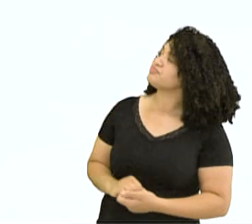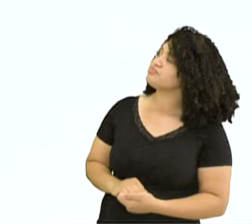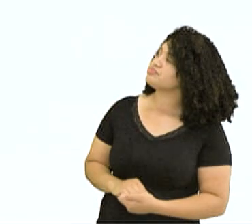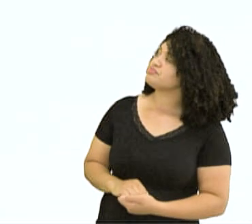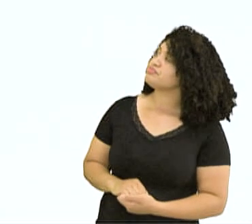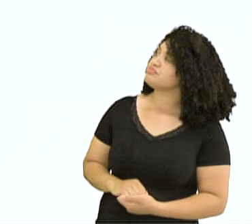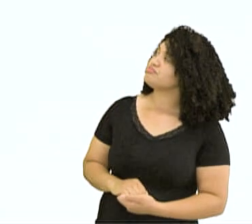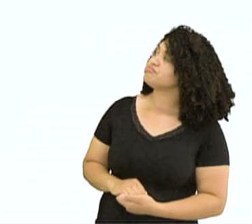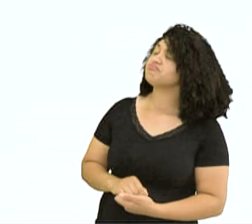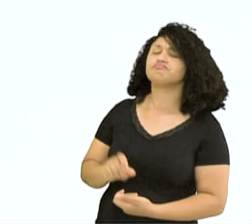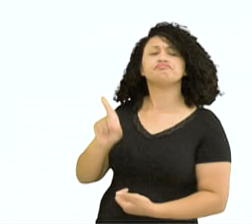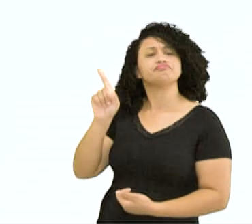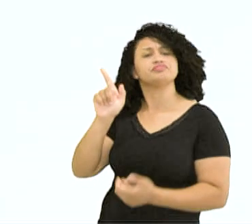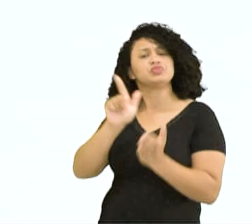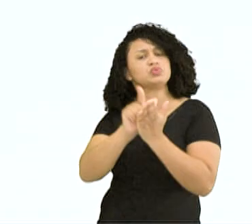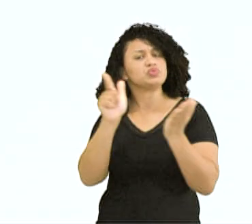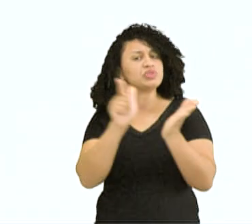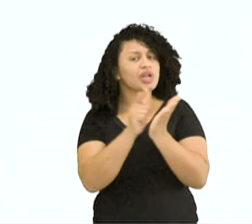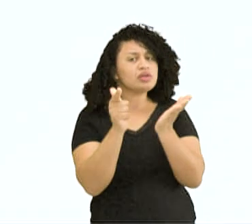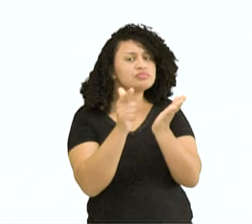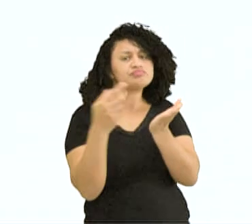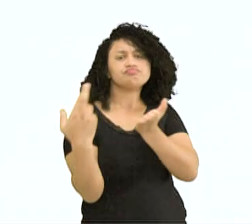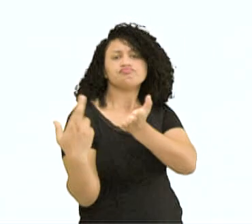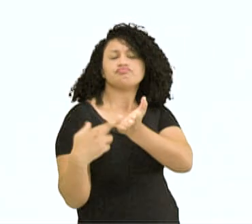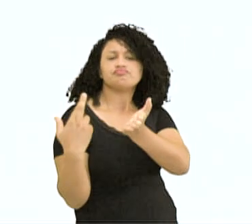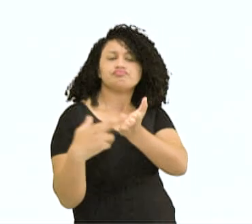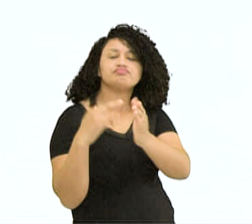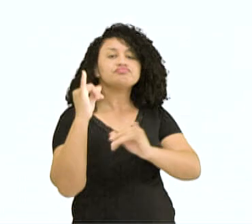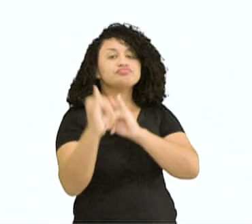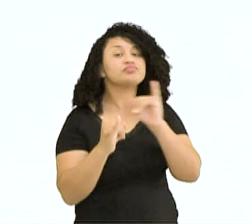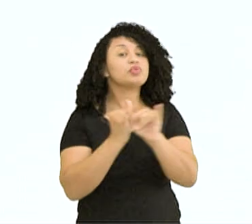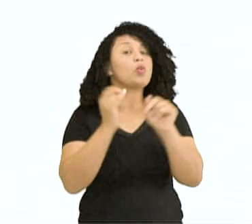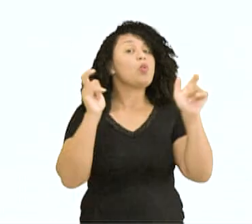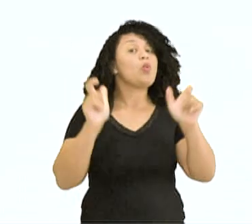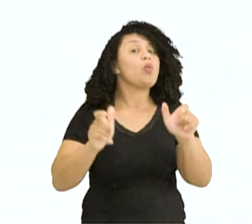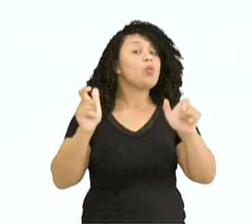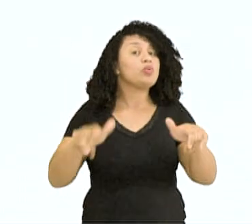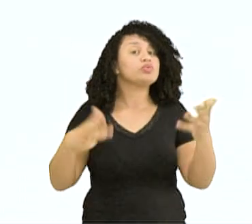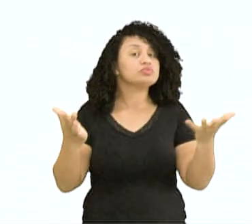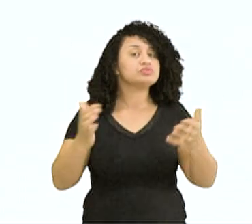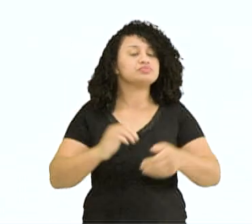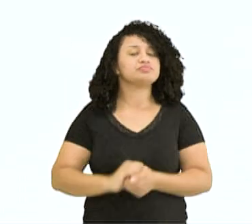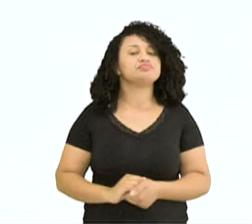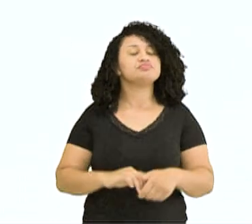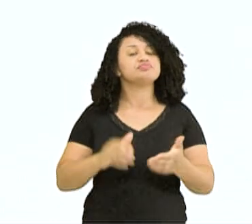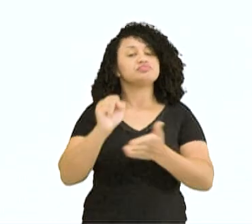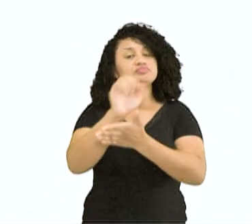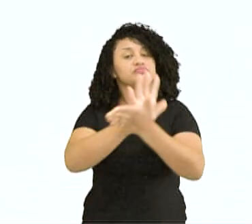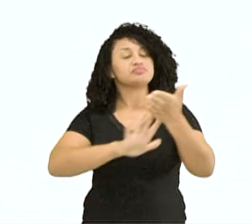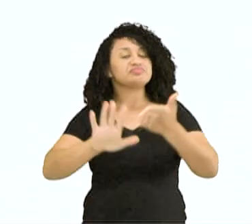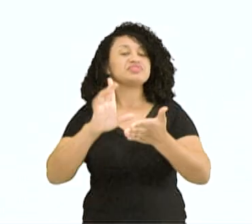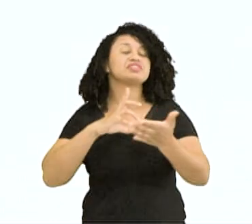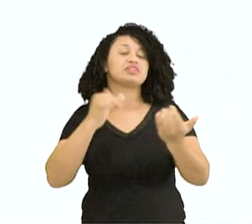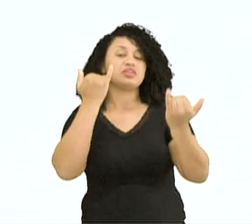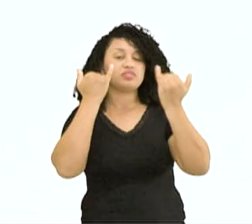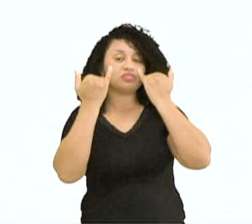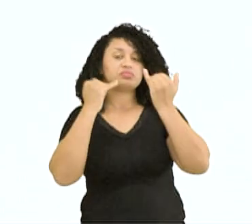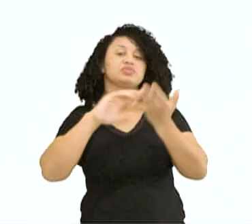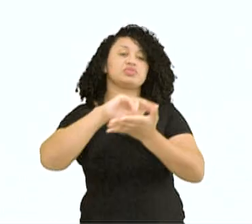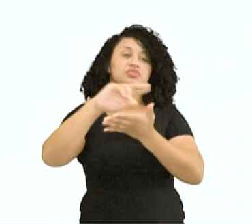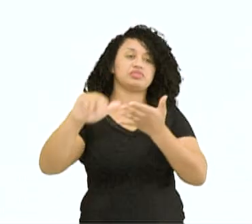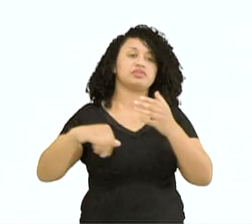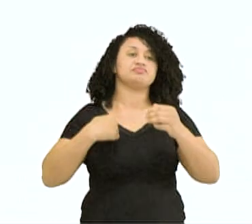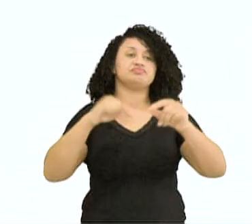jornal? Será que é de uma revista? Será que é da internet? Então, a imagem, ela traz muitas informações. Então, olha aqui, ó.